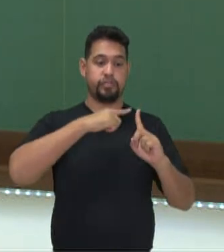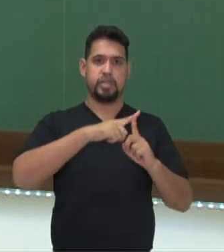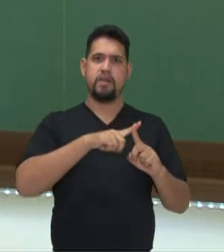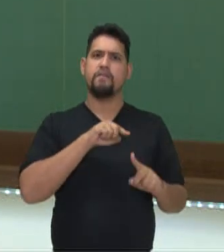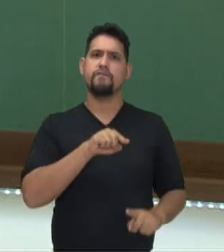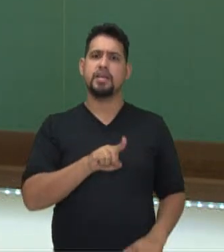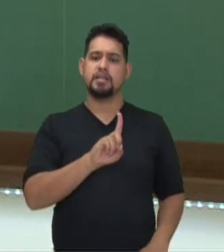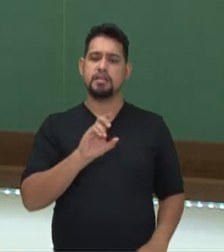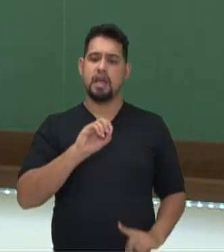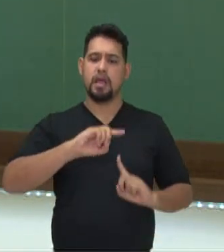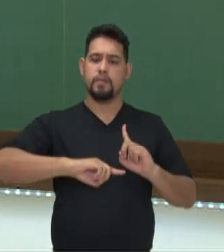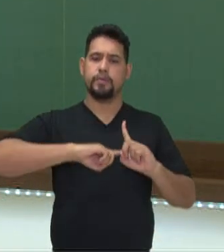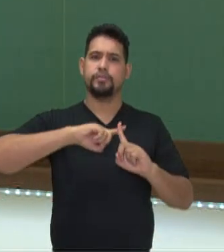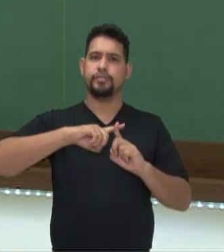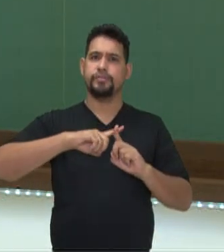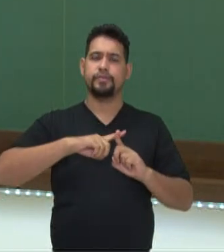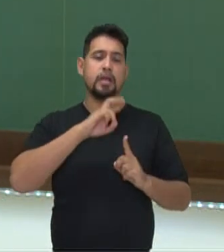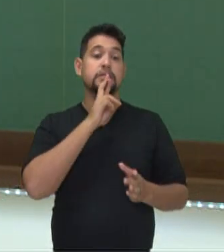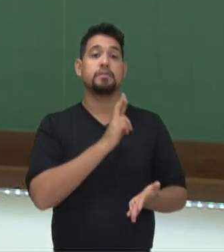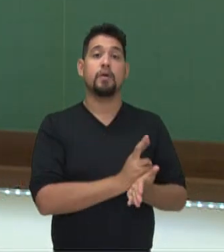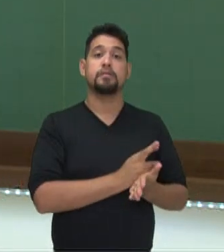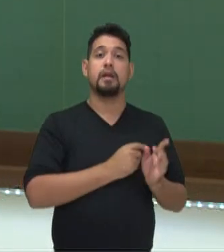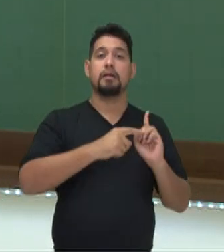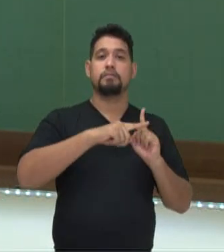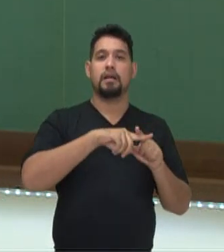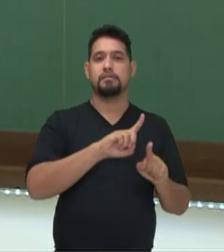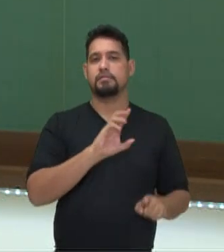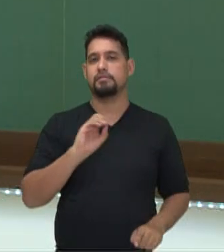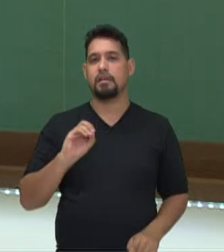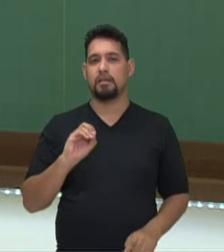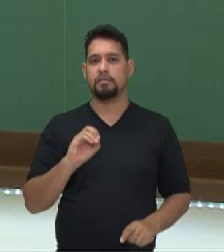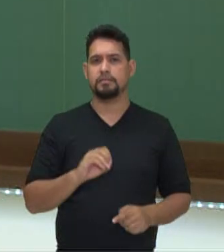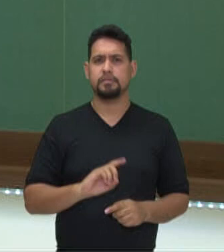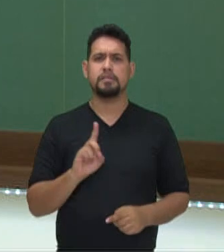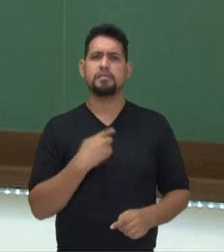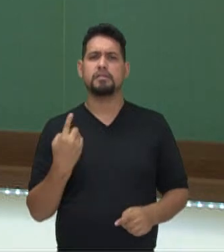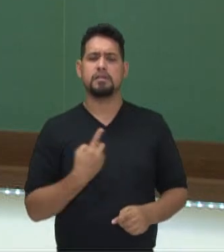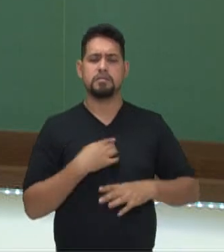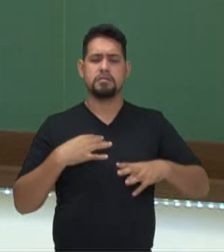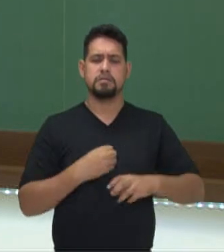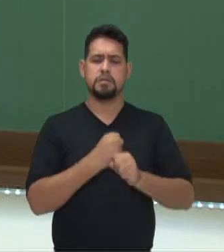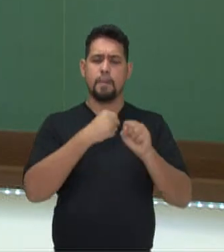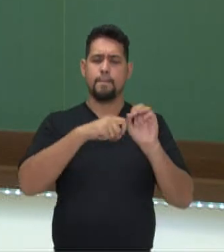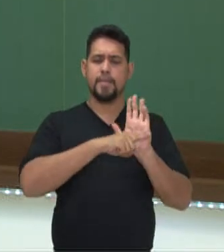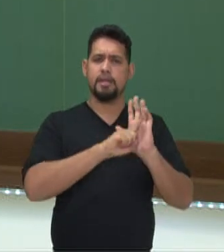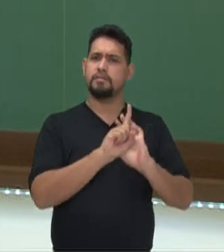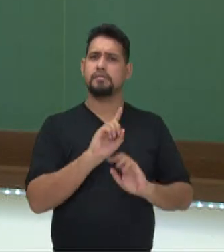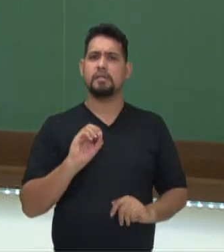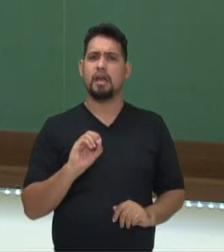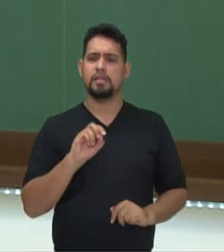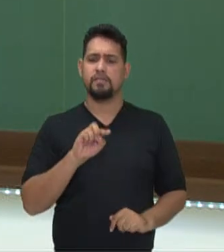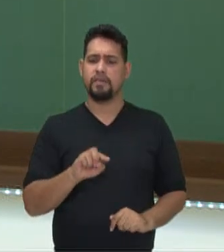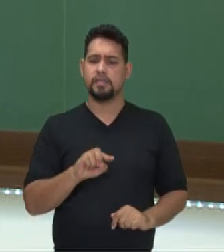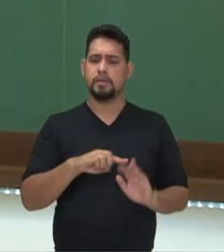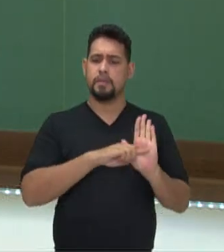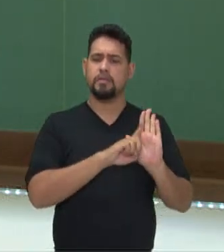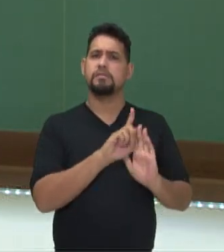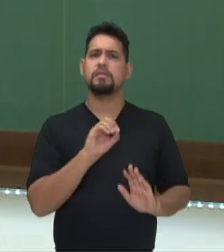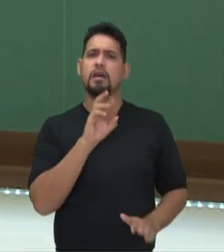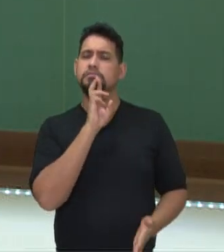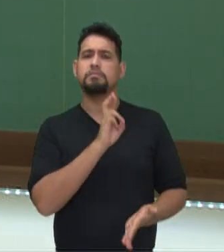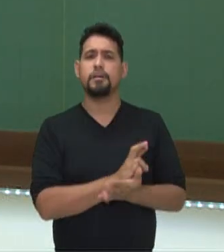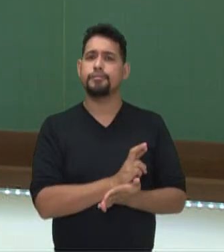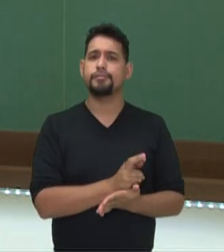vezes 10 positivo, ele daria mais 100. E se nós multiplicássemos menos 10 vezes menos 10,